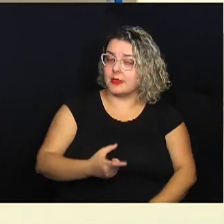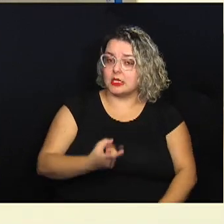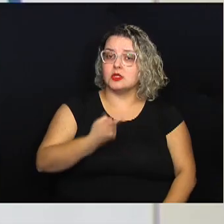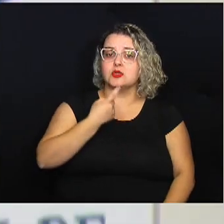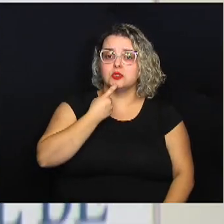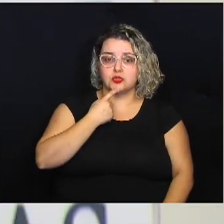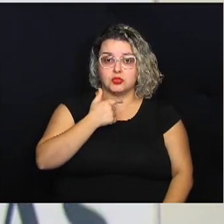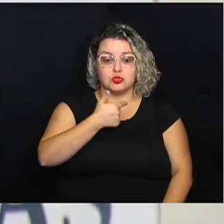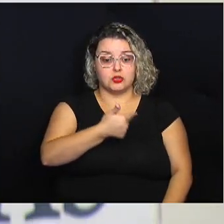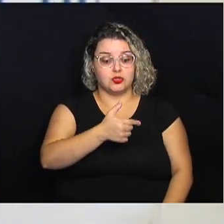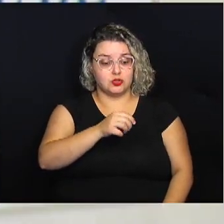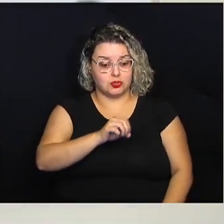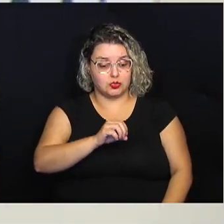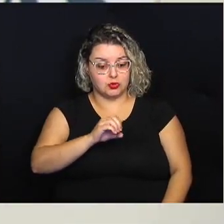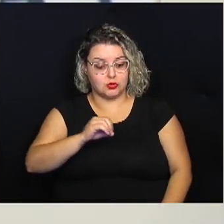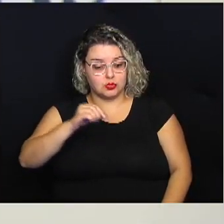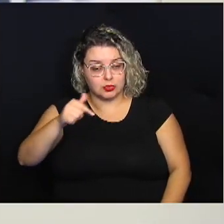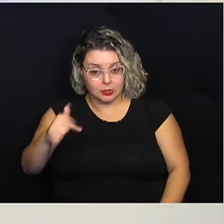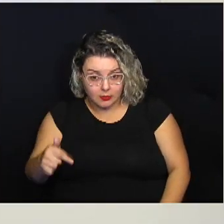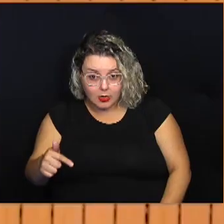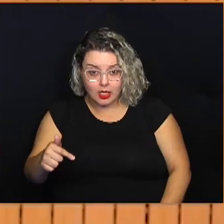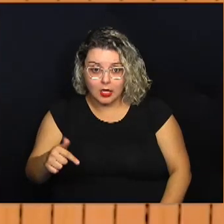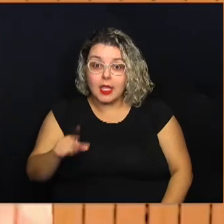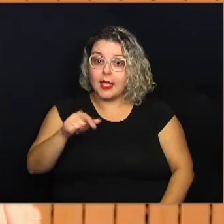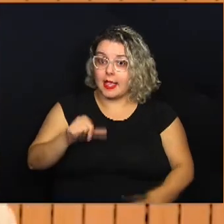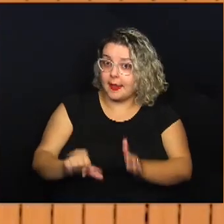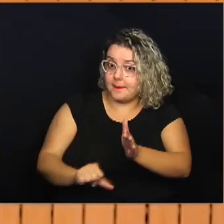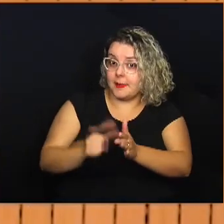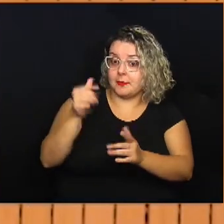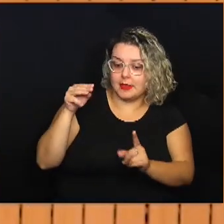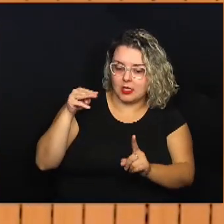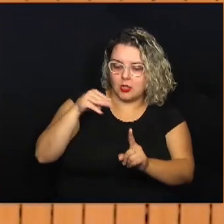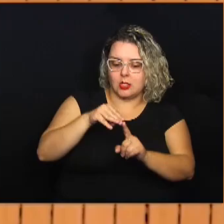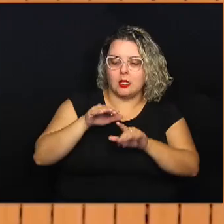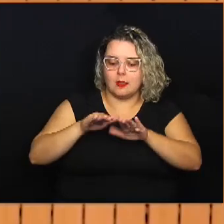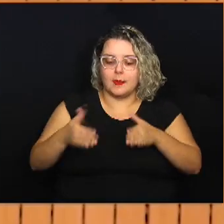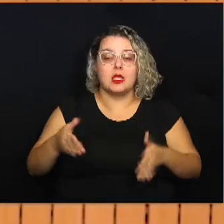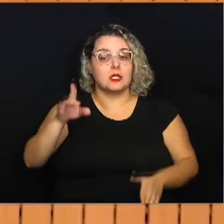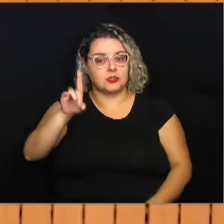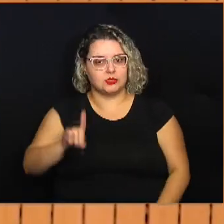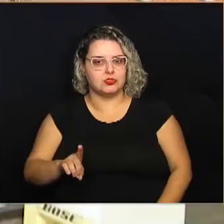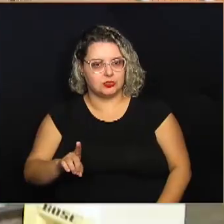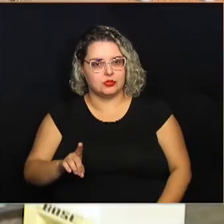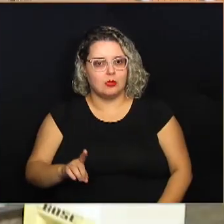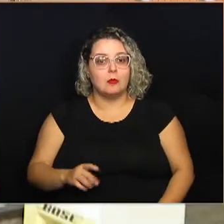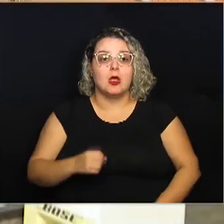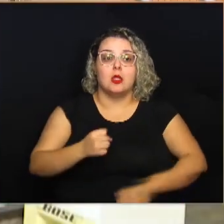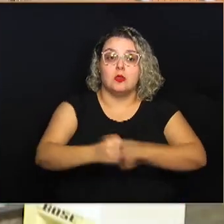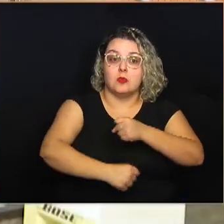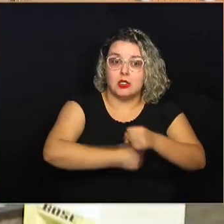desde 2007. Essa foi a primeira meta da mesa diretora eleita para o biênio